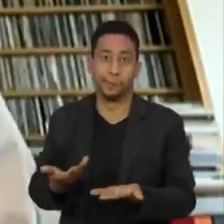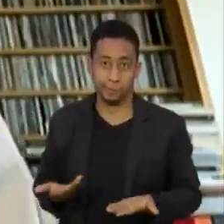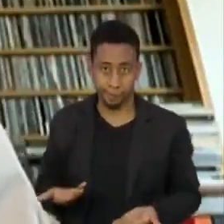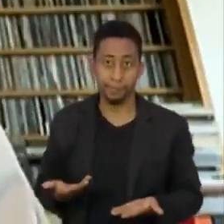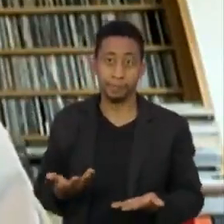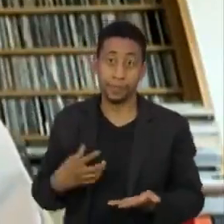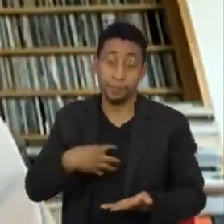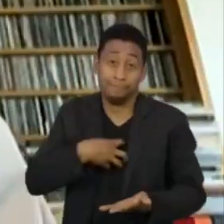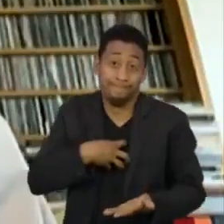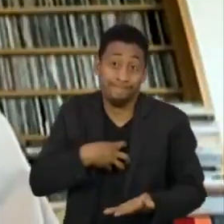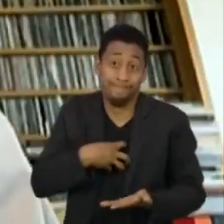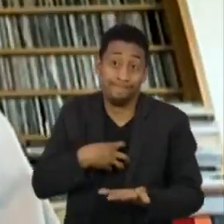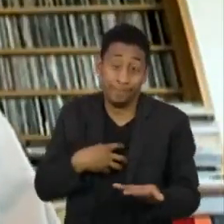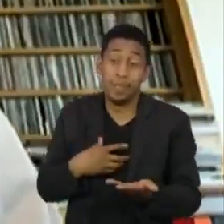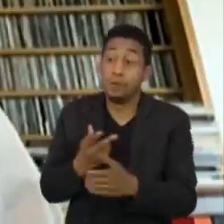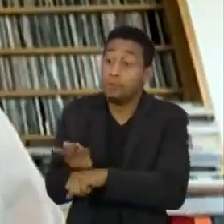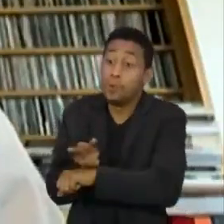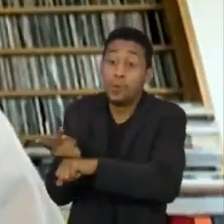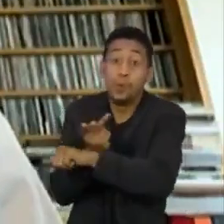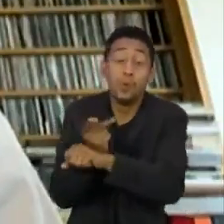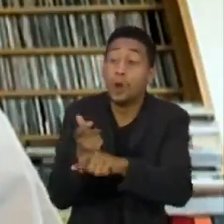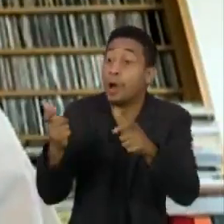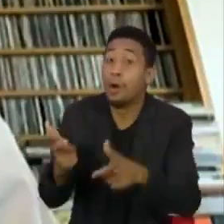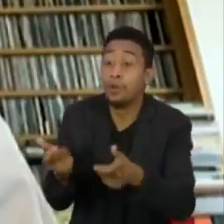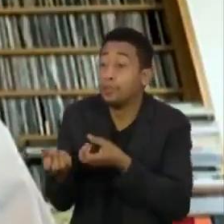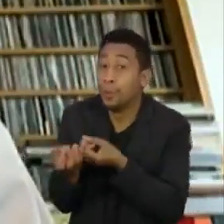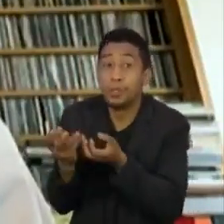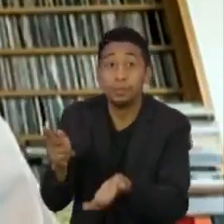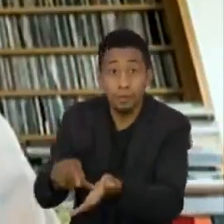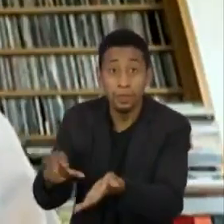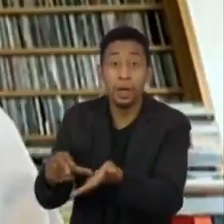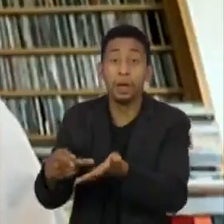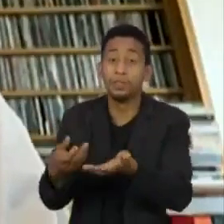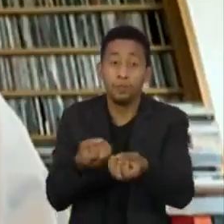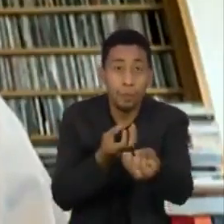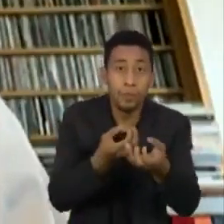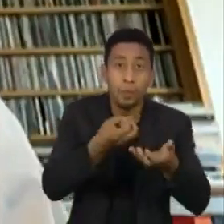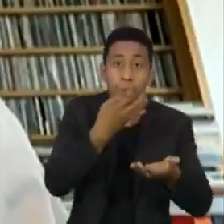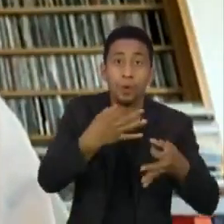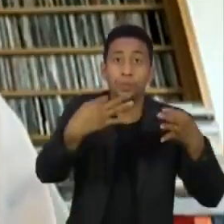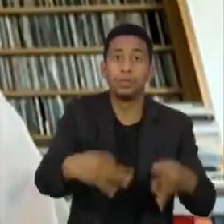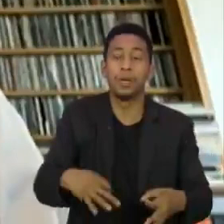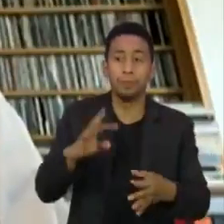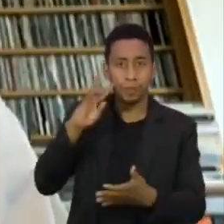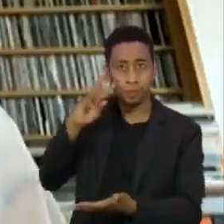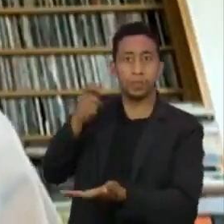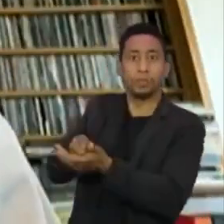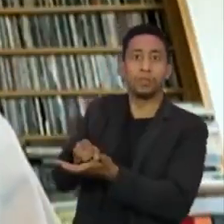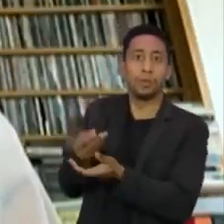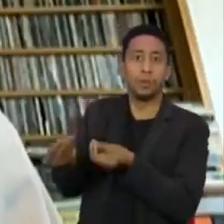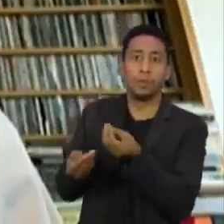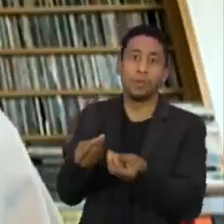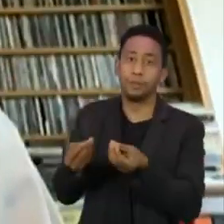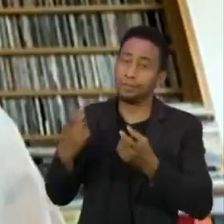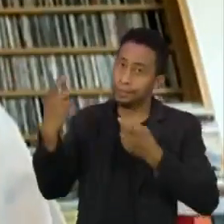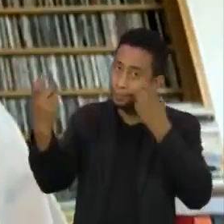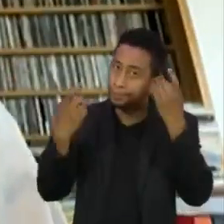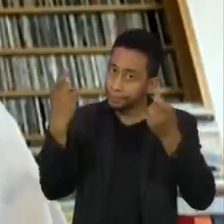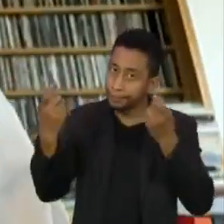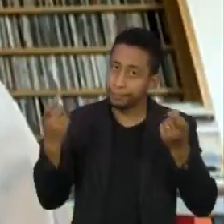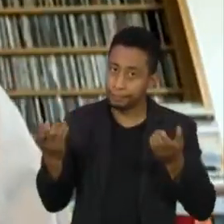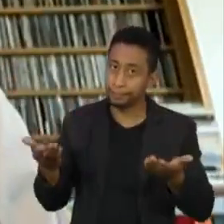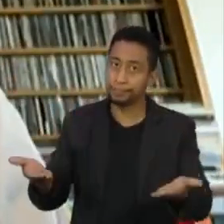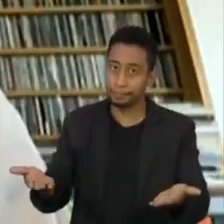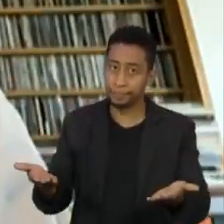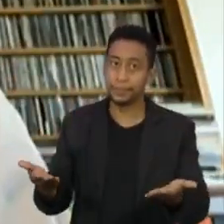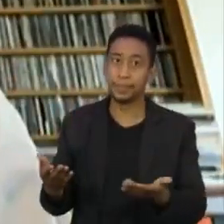baseie na busca da verdade, nos fatos, para a tomada de uma decisão, isso é muito preocupante,